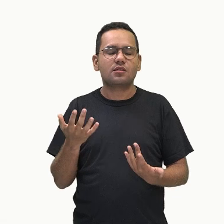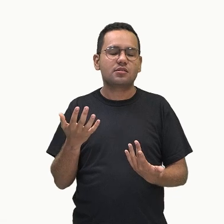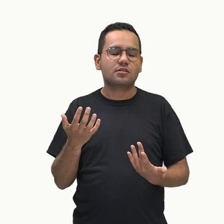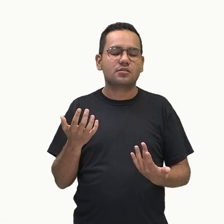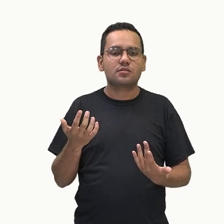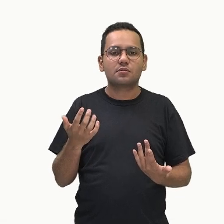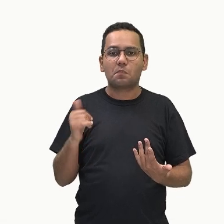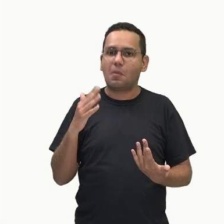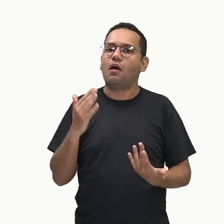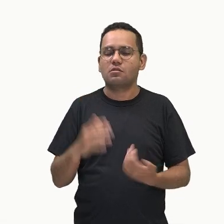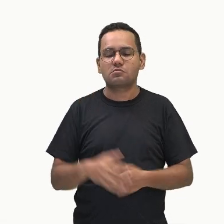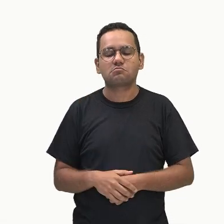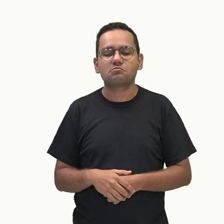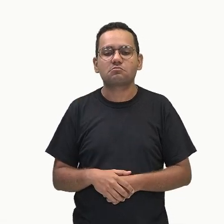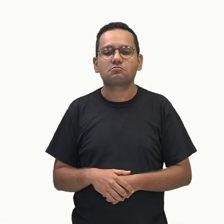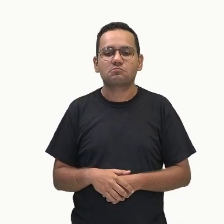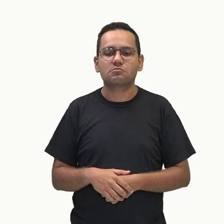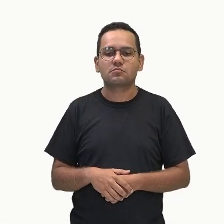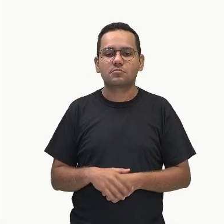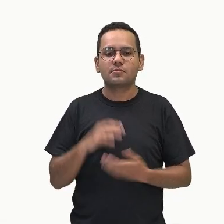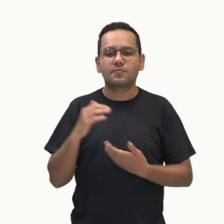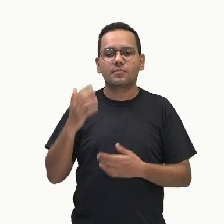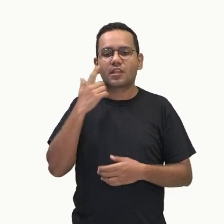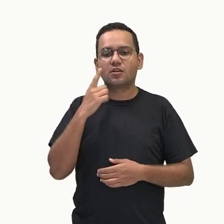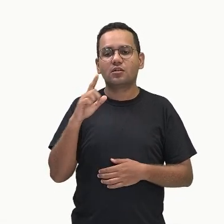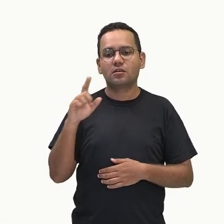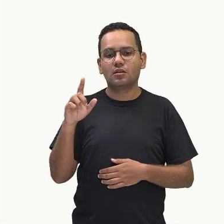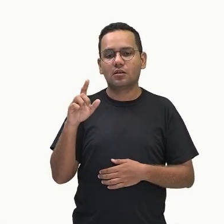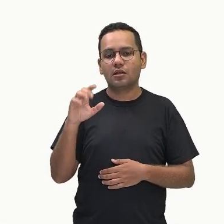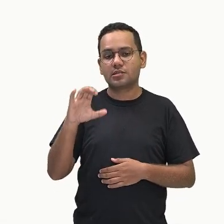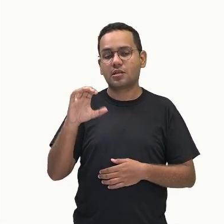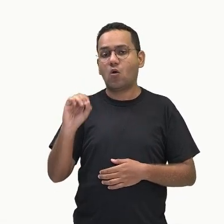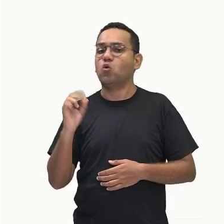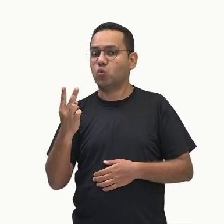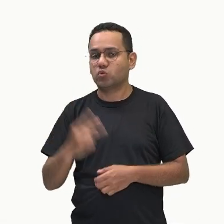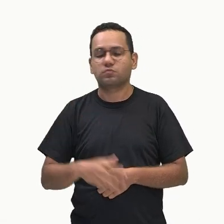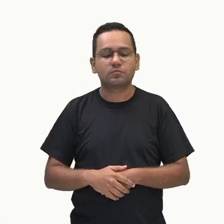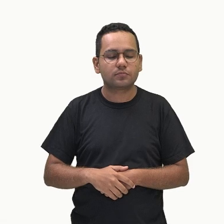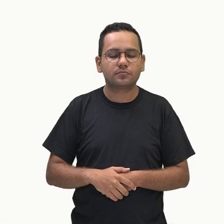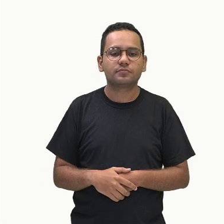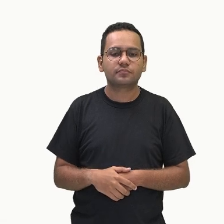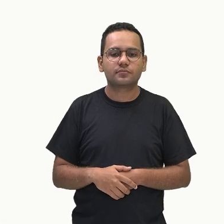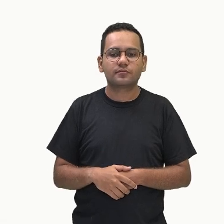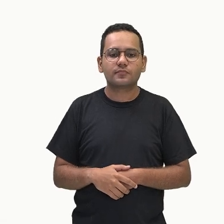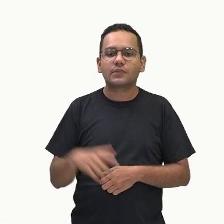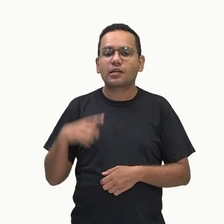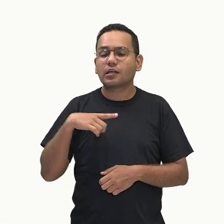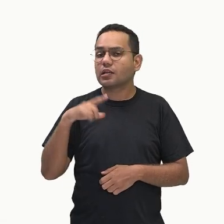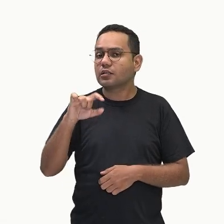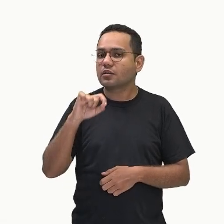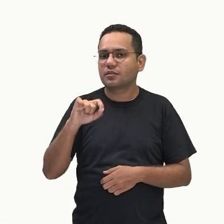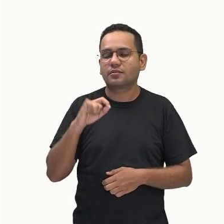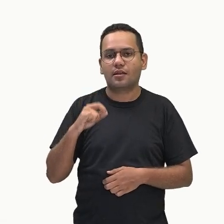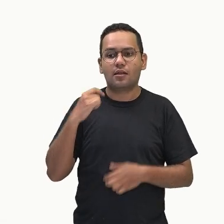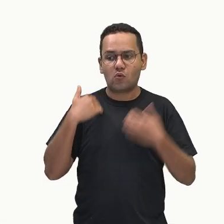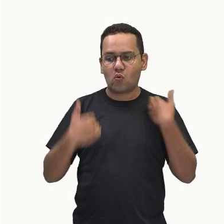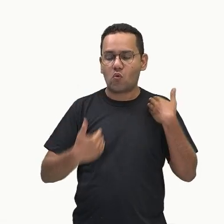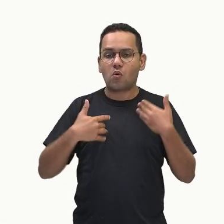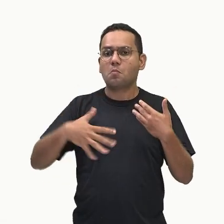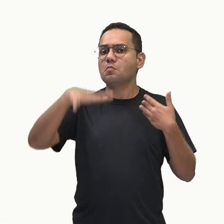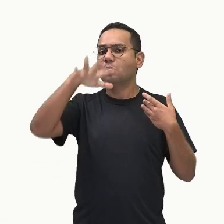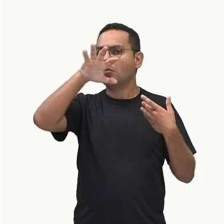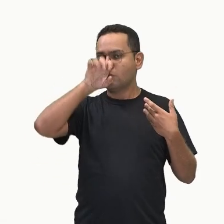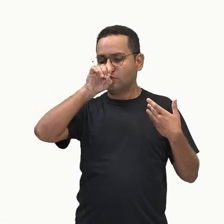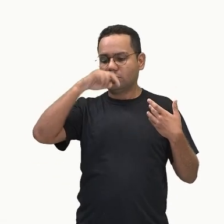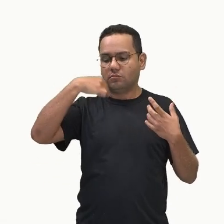água. Dióxido de carbono. O dióxido de carbono está dentro do meu organismo nesse exato momento. Por